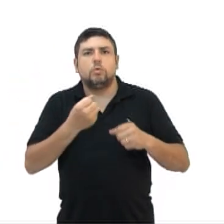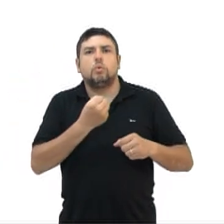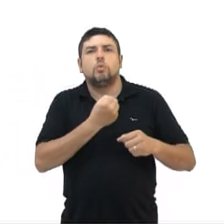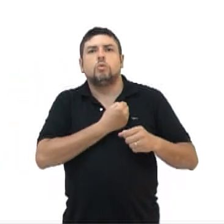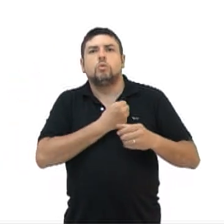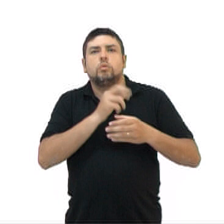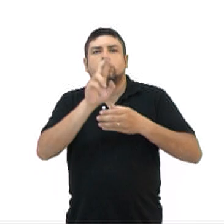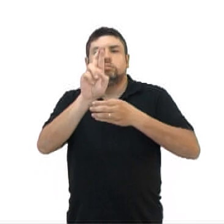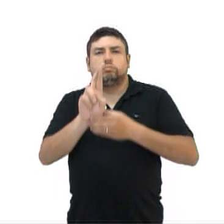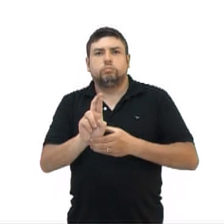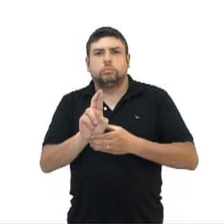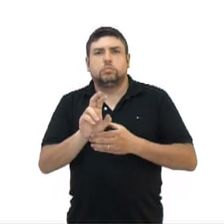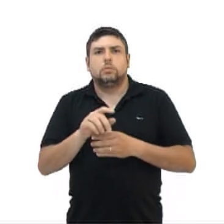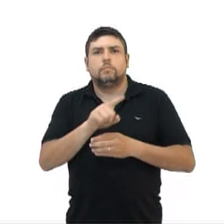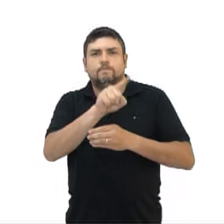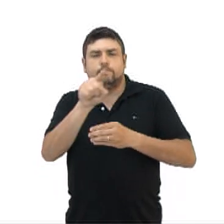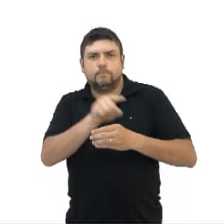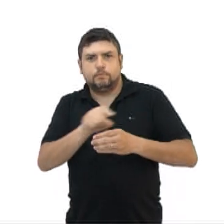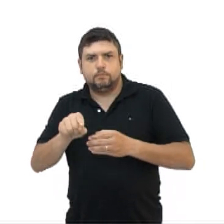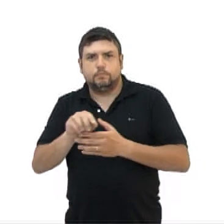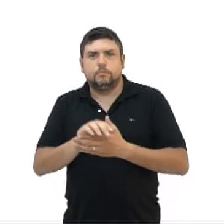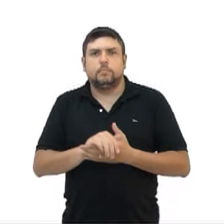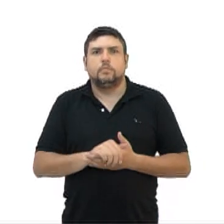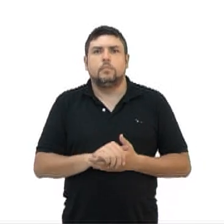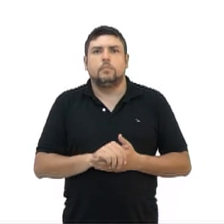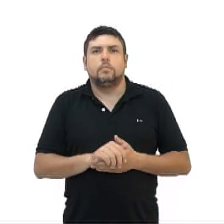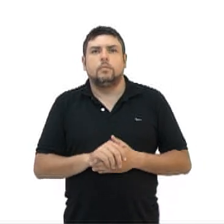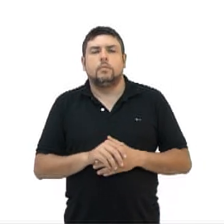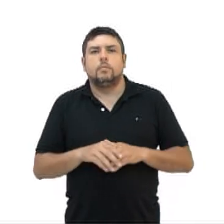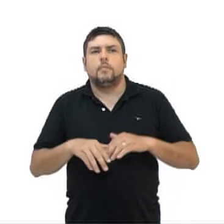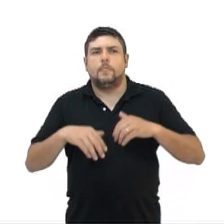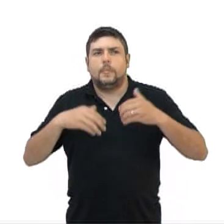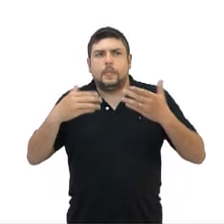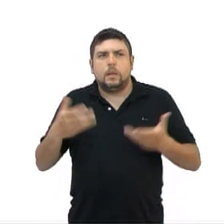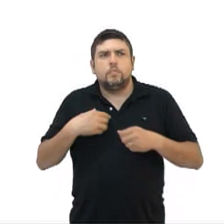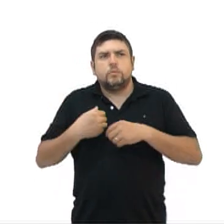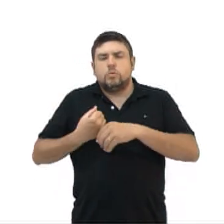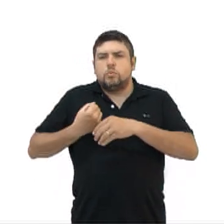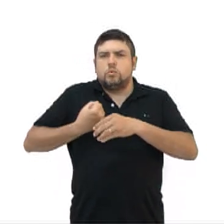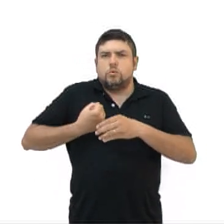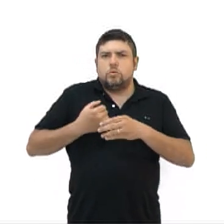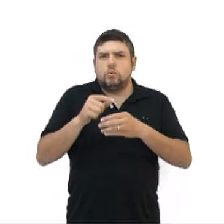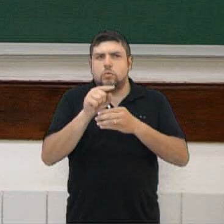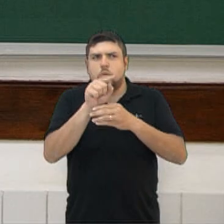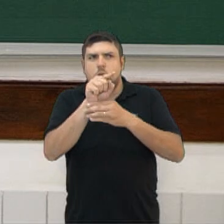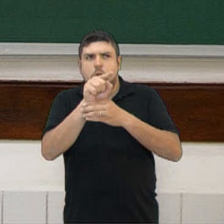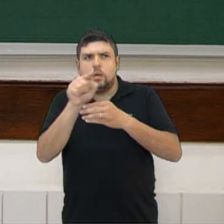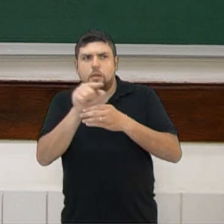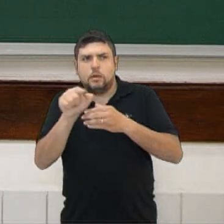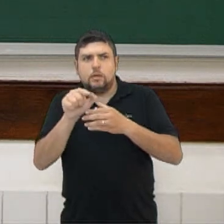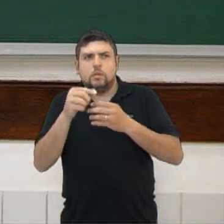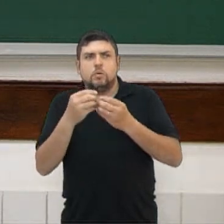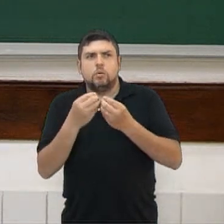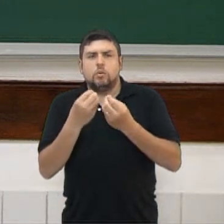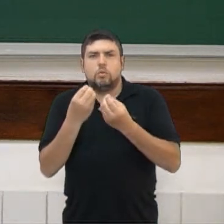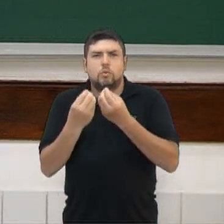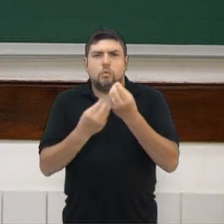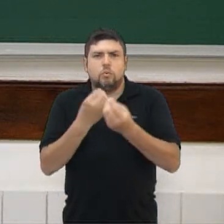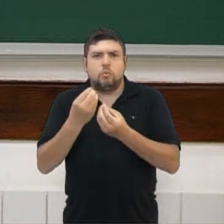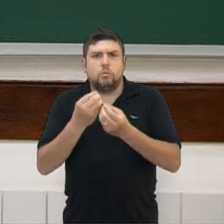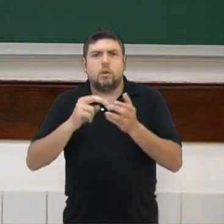Bom, só uma definição rápida para vocês. Números racionais são aqueles que são resultados de